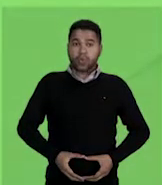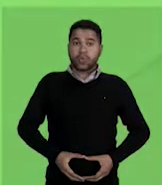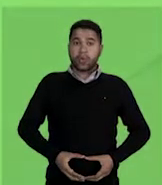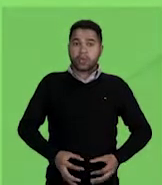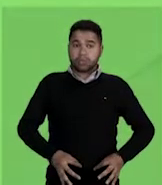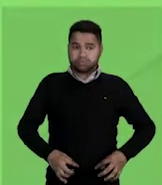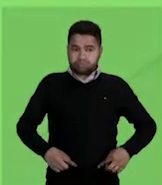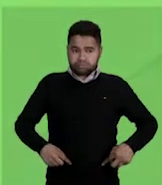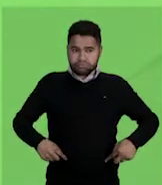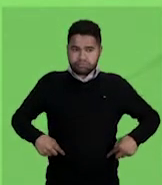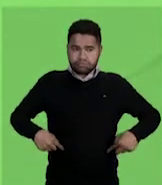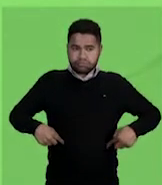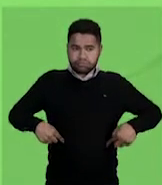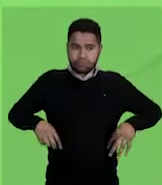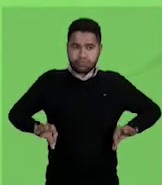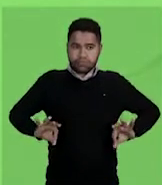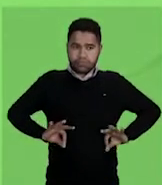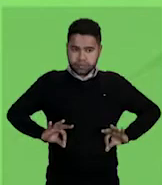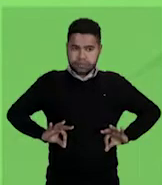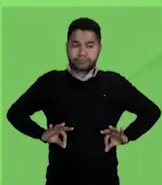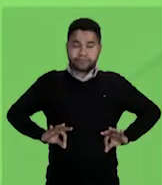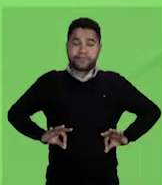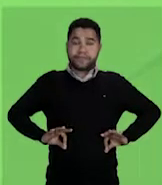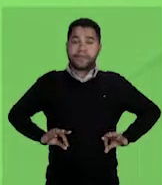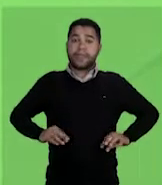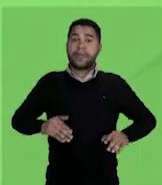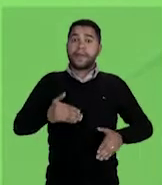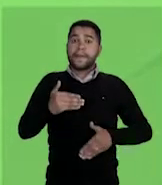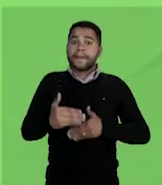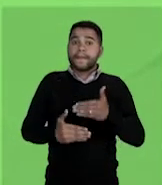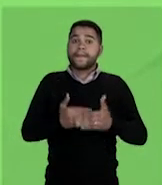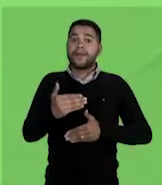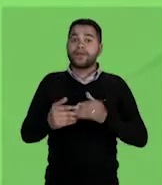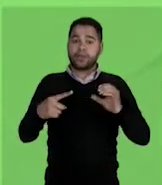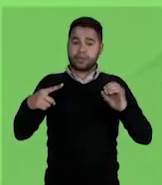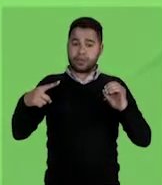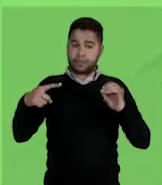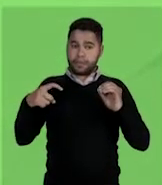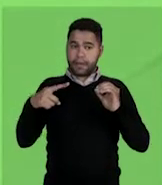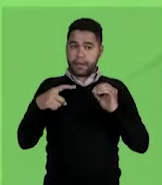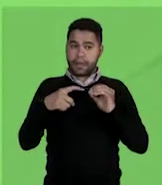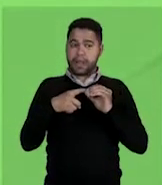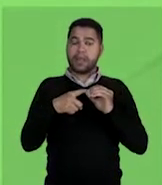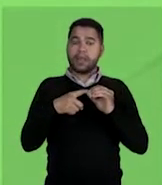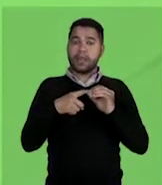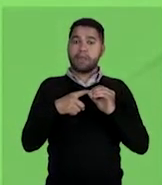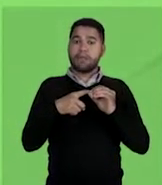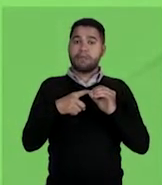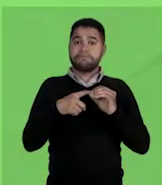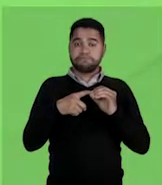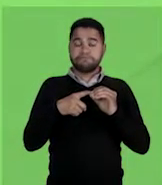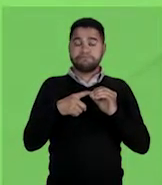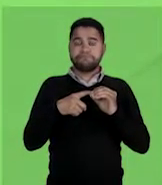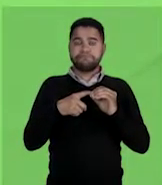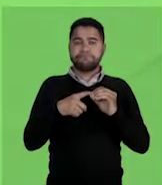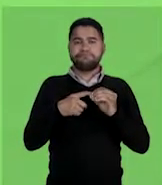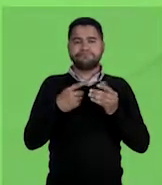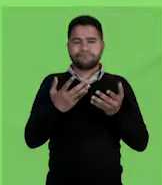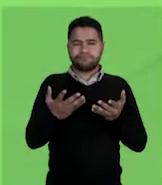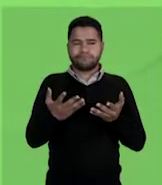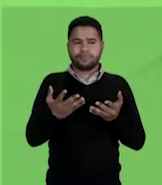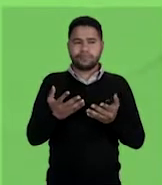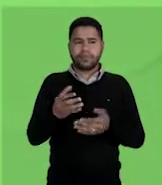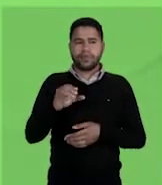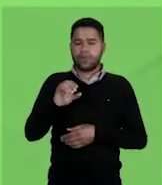O processo de fecundação, que é a fusão do espermatozoide com o óvulo, né? Aqui está o